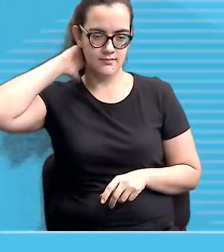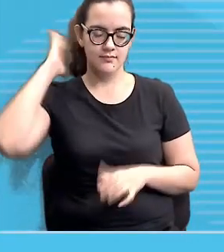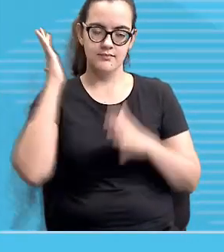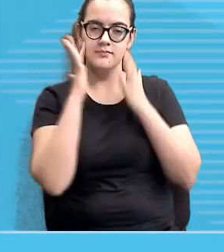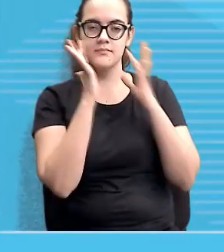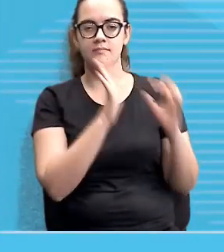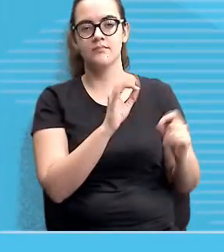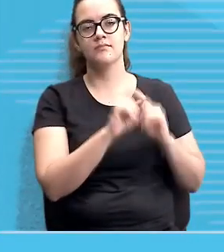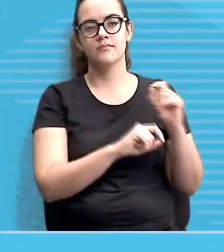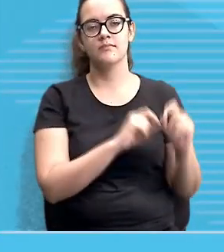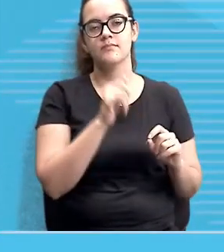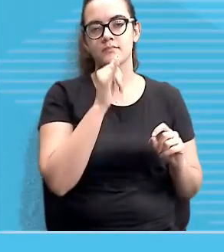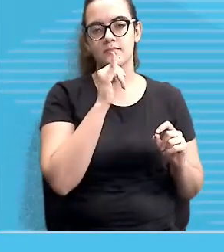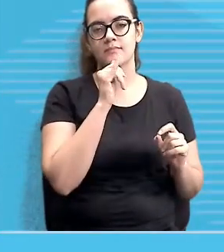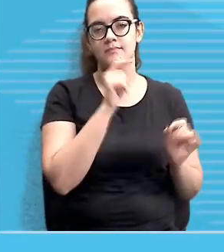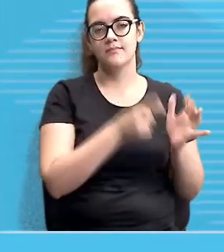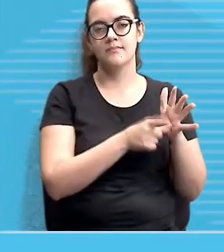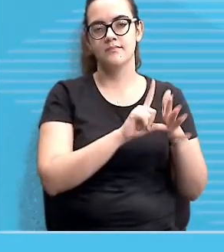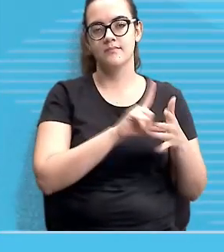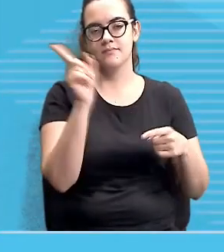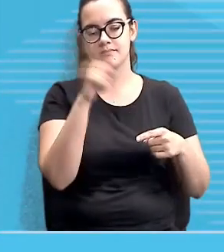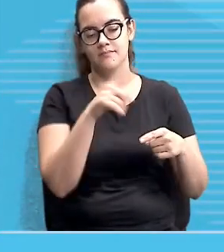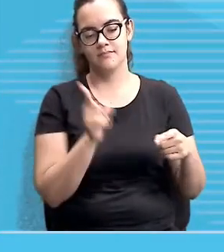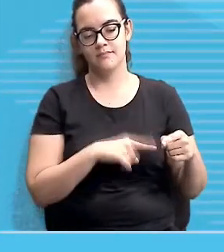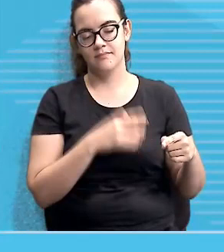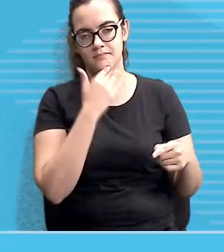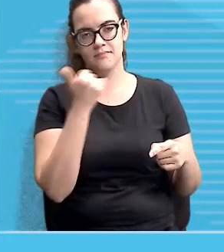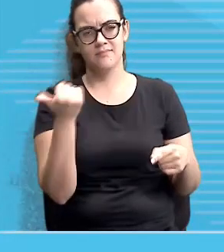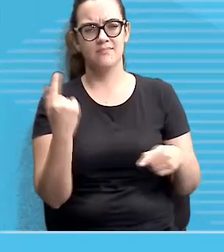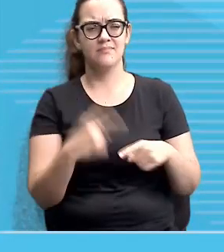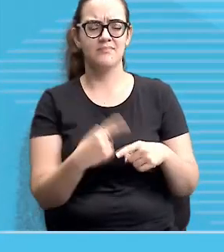e para simplificar a expressão